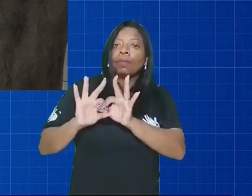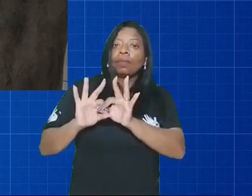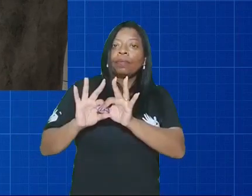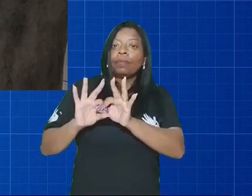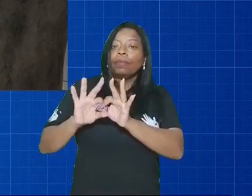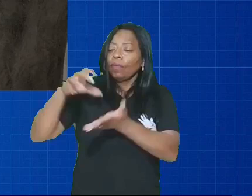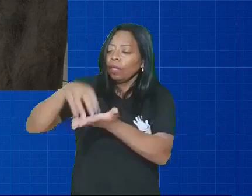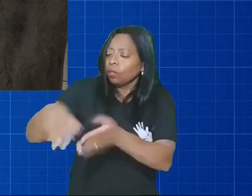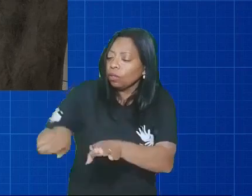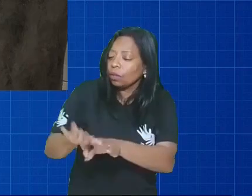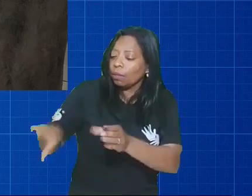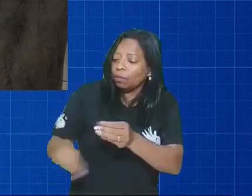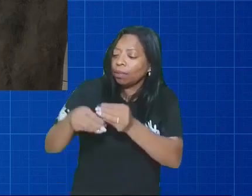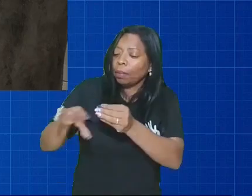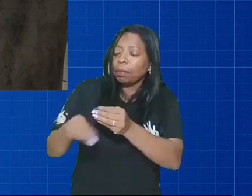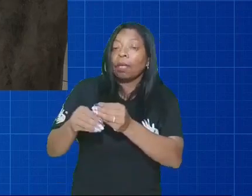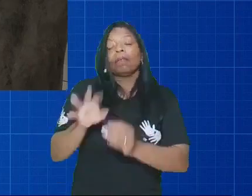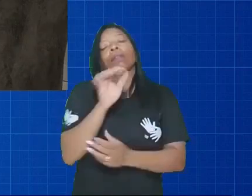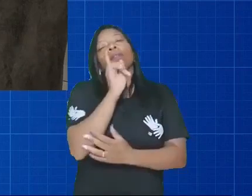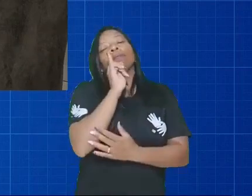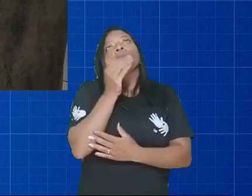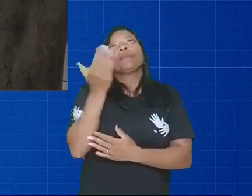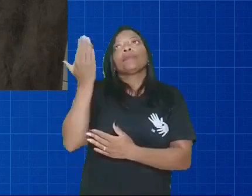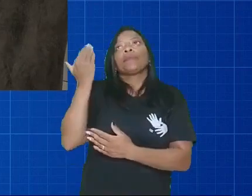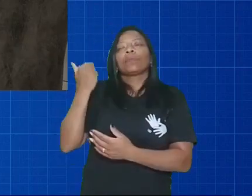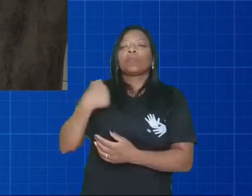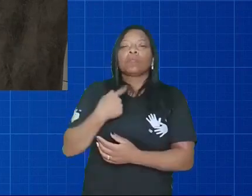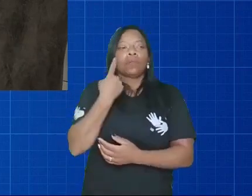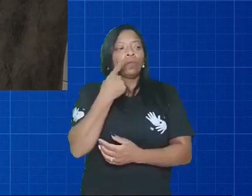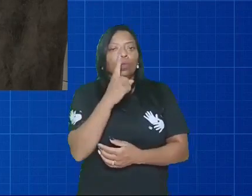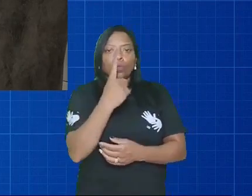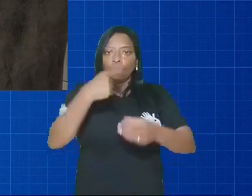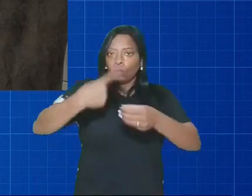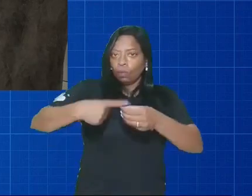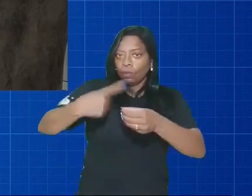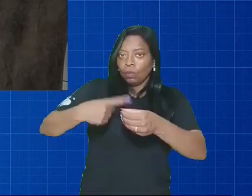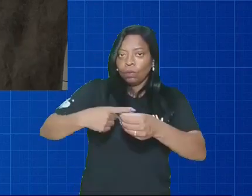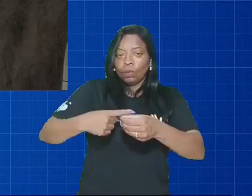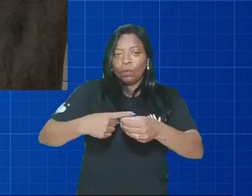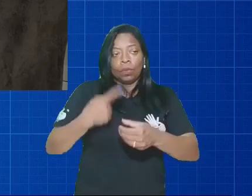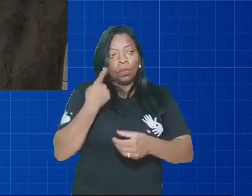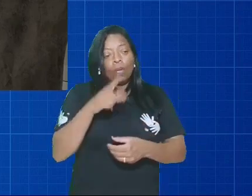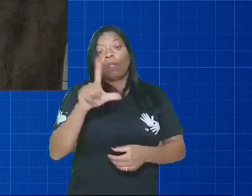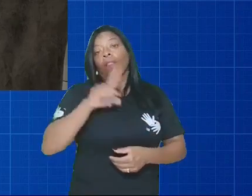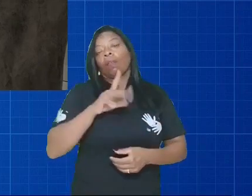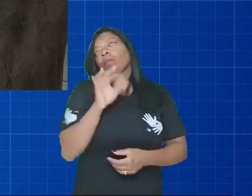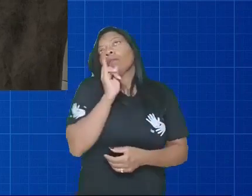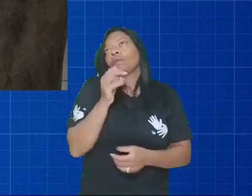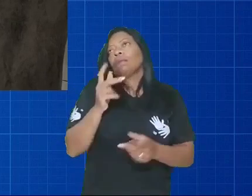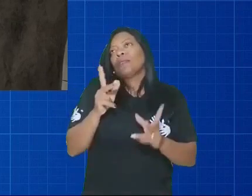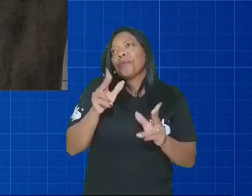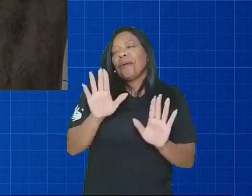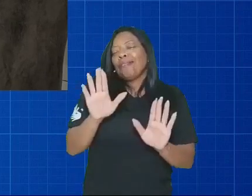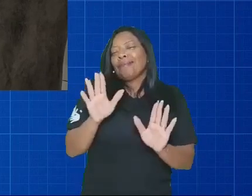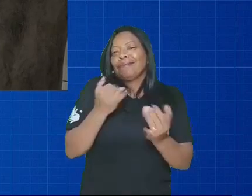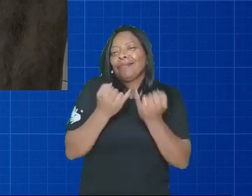setorial. Outro dia, num diálogo com o município, diz assim, pense que hoje vocês têm um monte de bolinhas de Natal bem